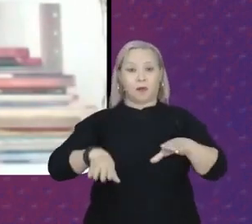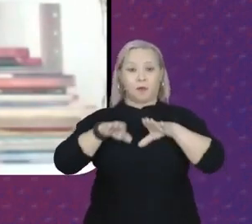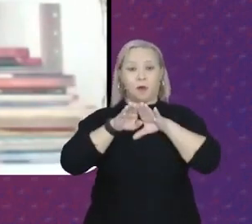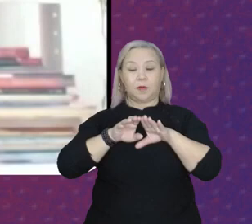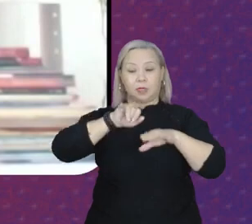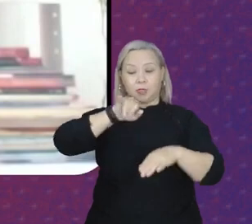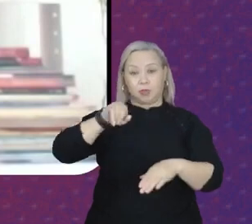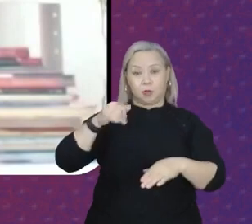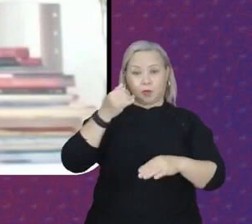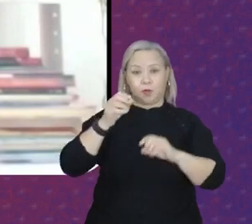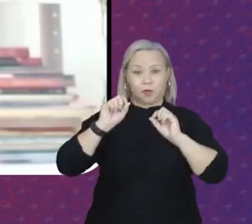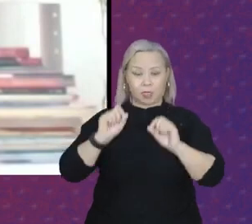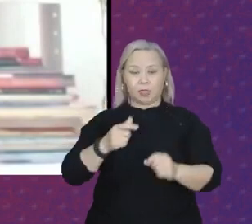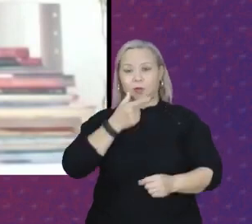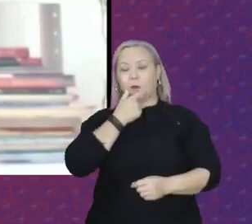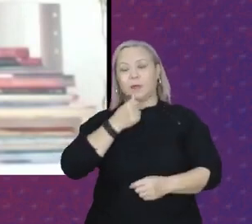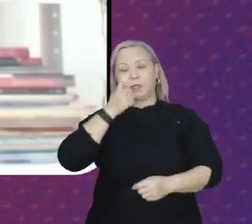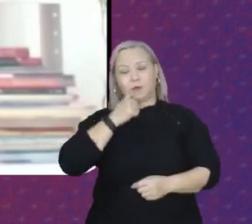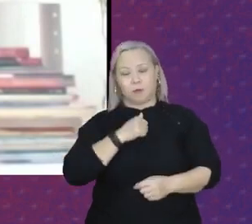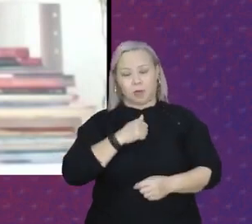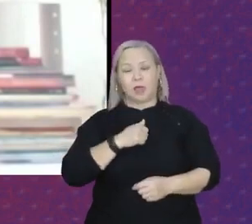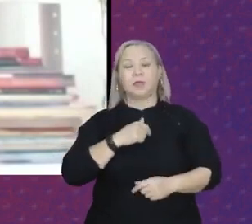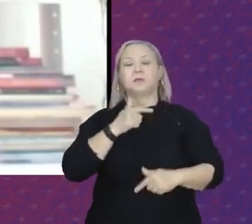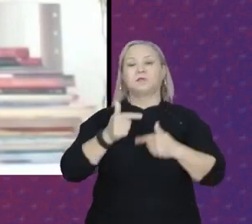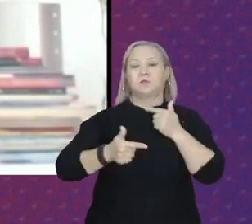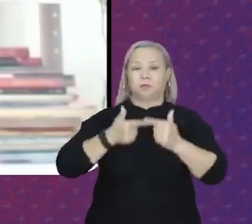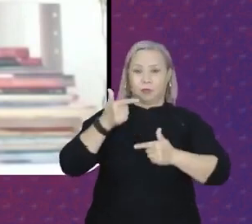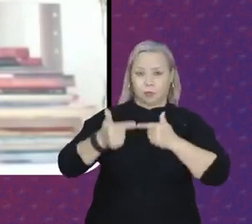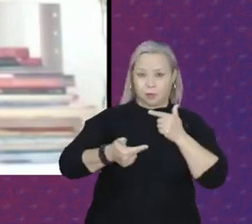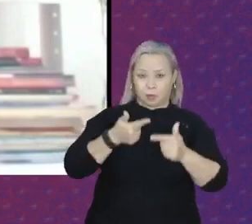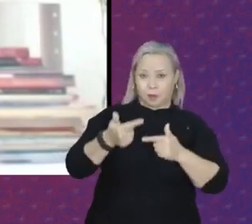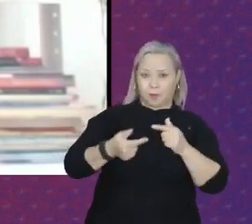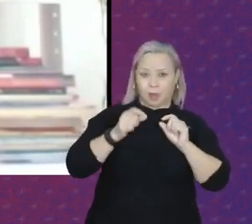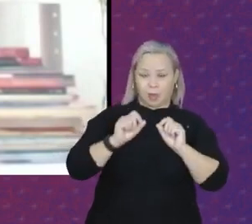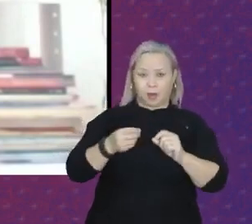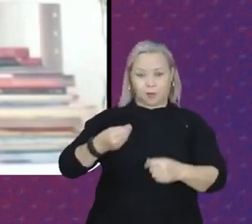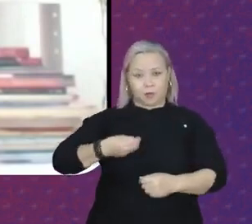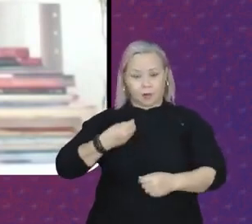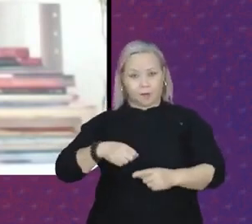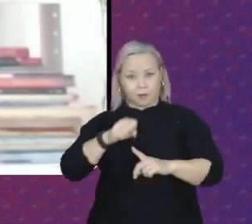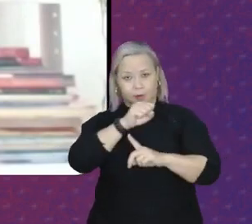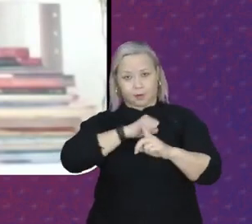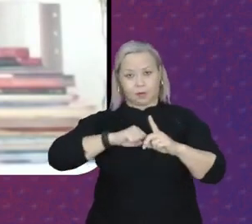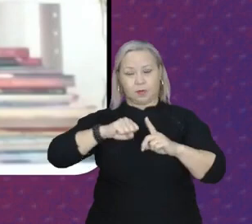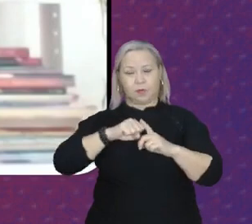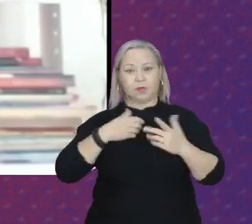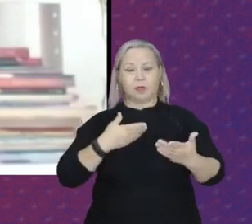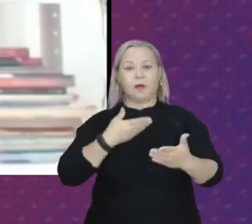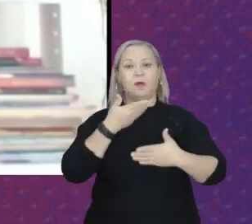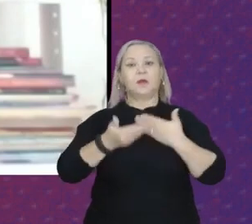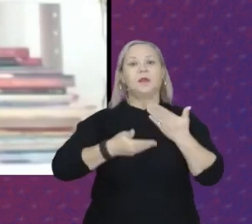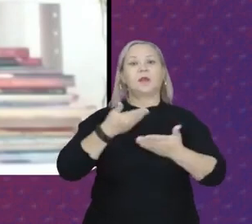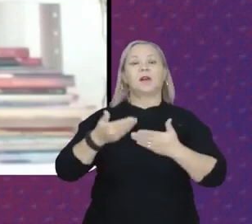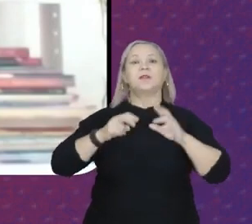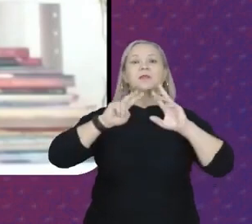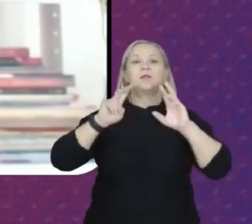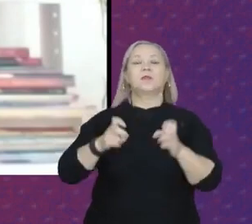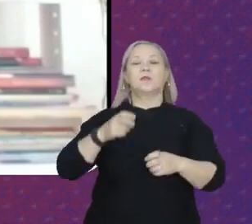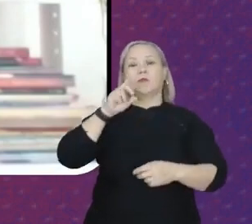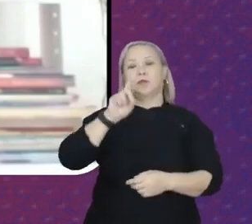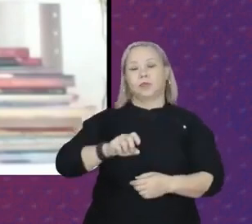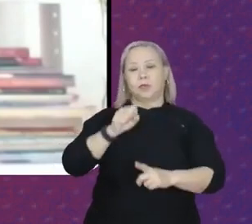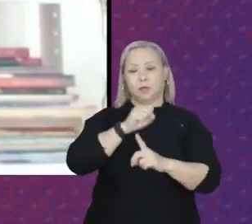oportunidades para homens e mulheres no trabalho e na vida social, Isso se relaciona com o direito social